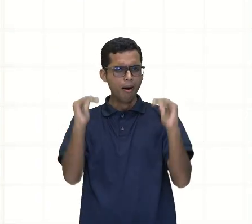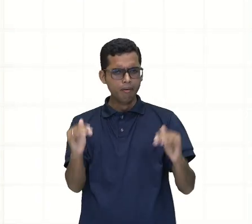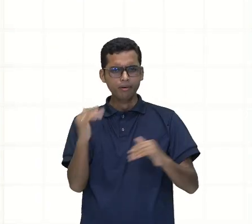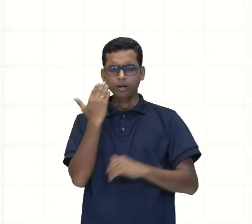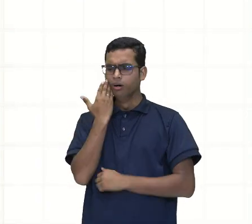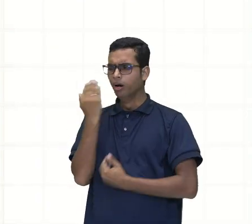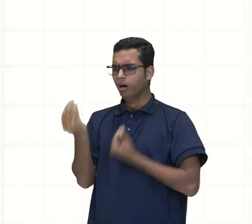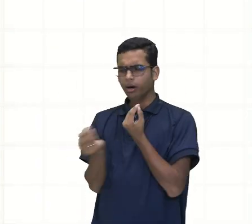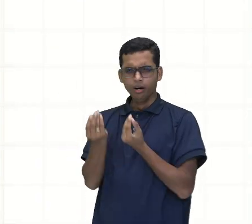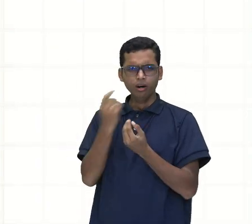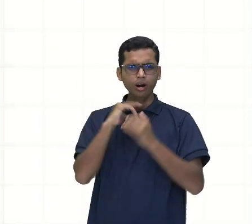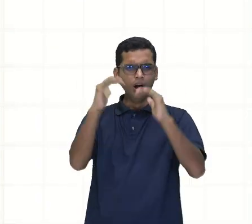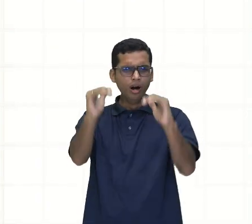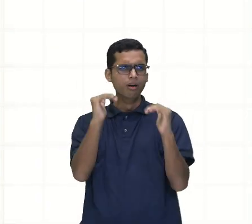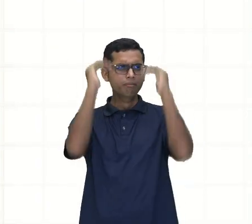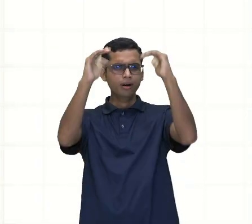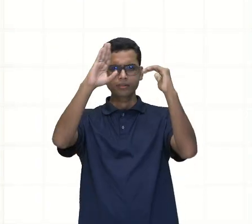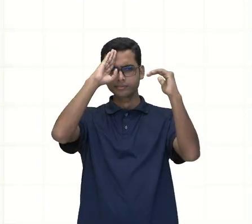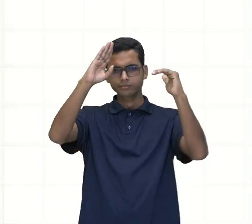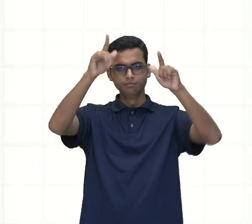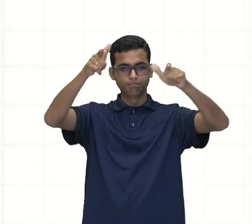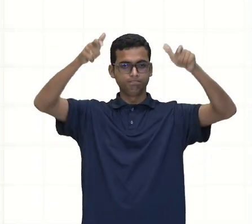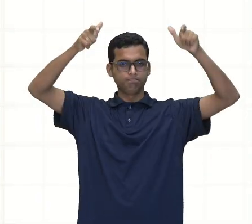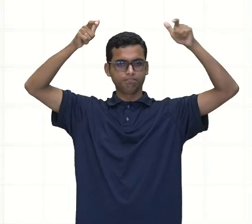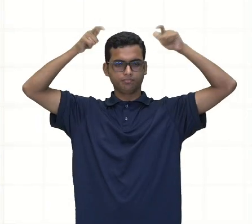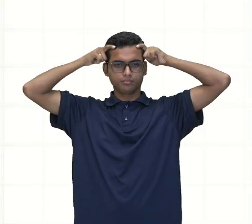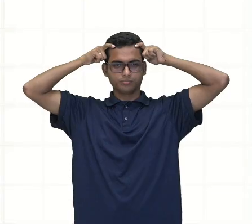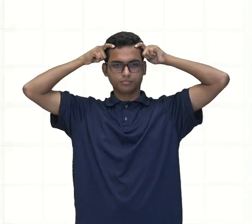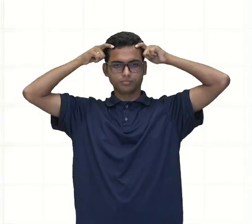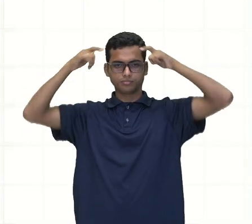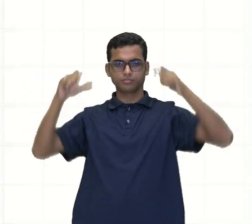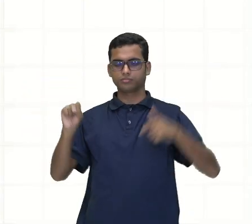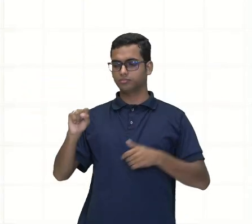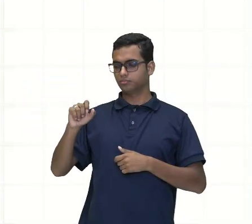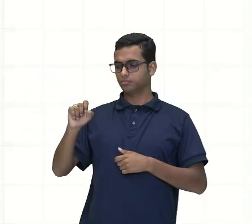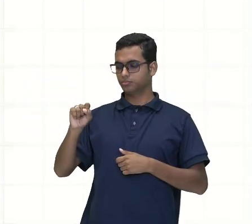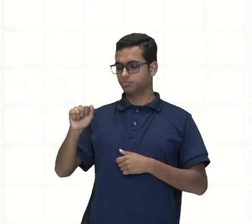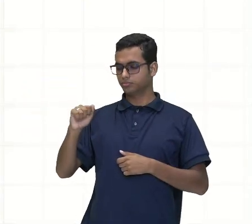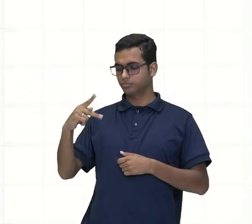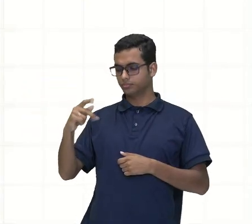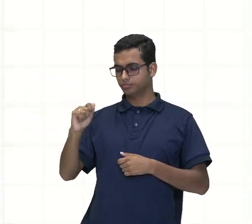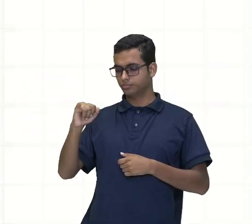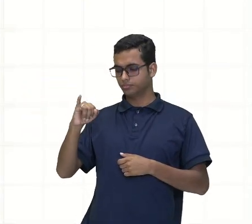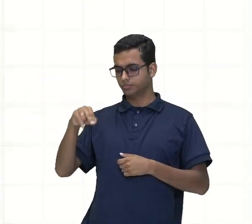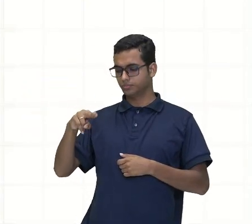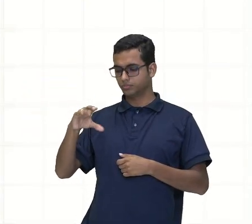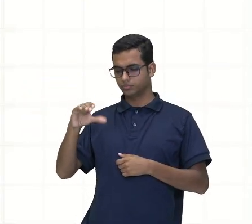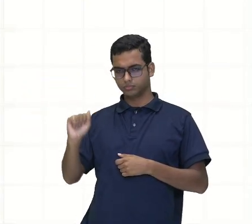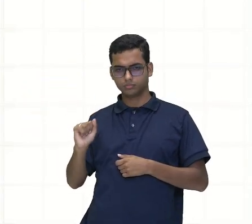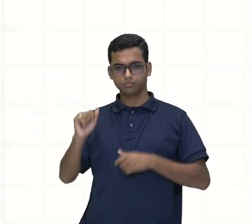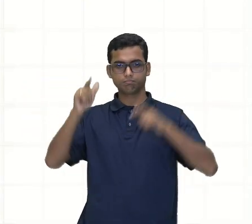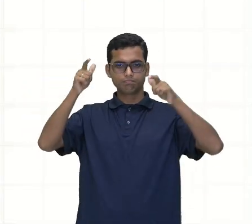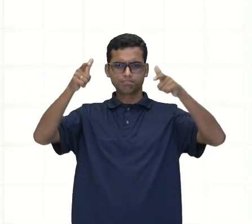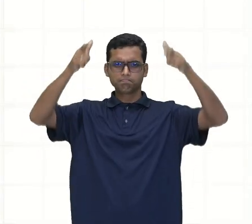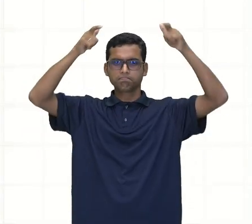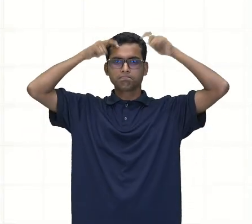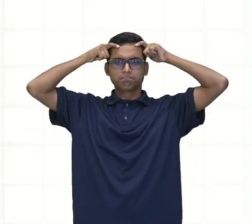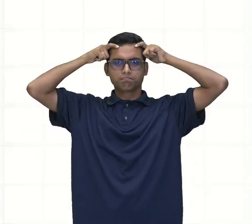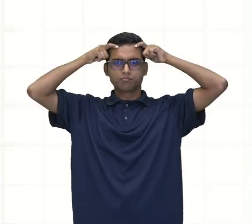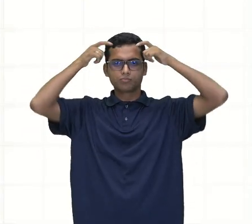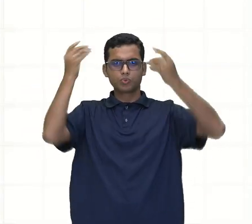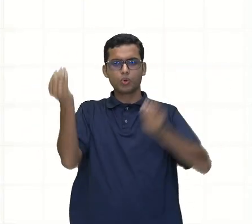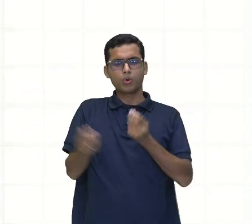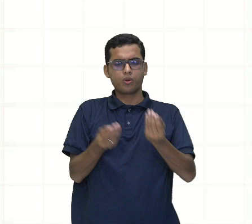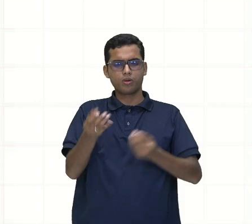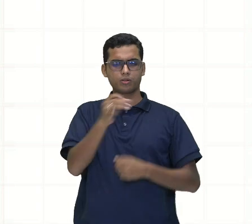No topo da pirâmide nós temos o imperador ou Sapa Inca. Vale lembrar que o imperador geralmente ele